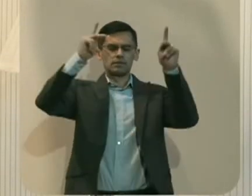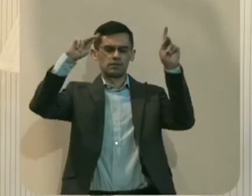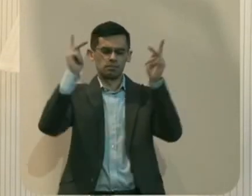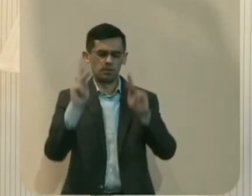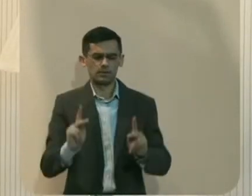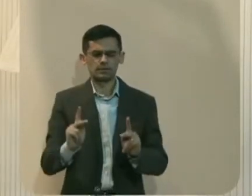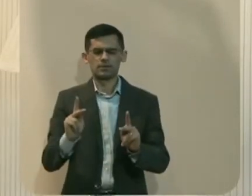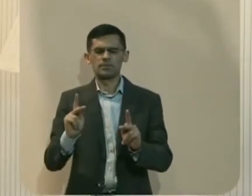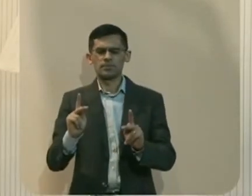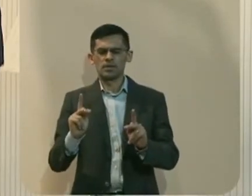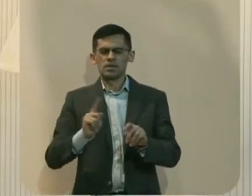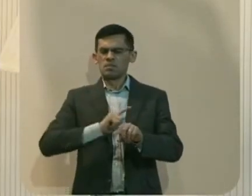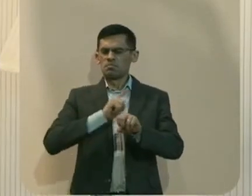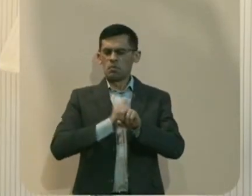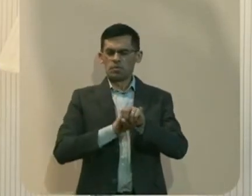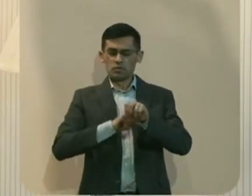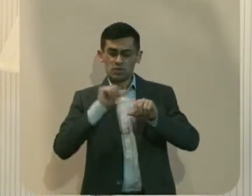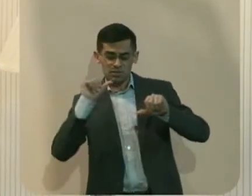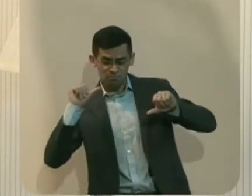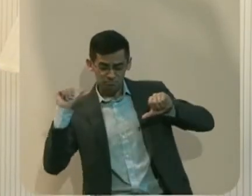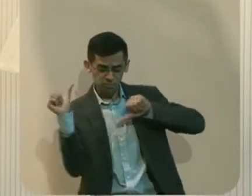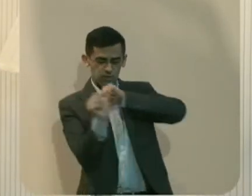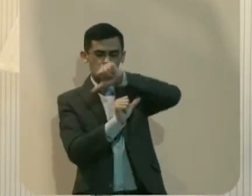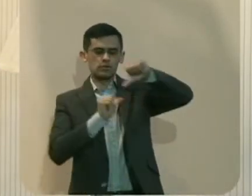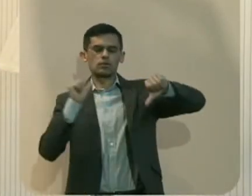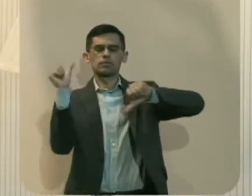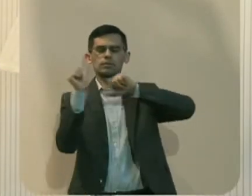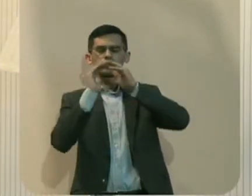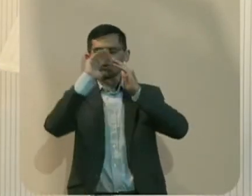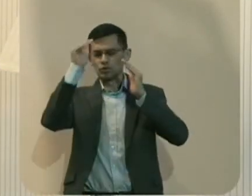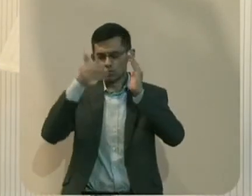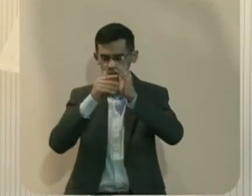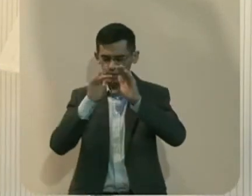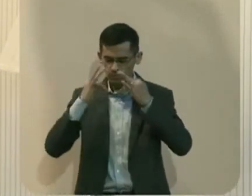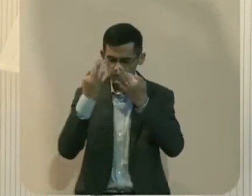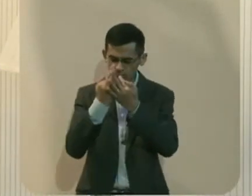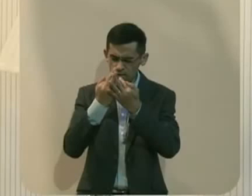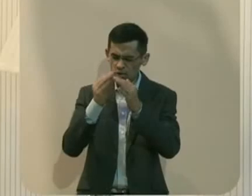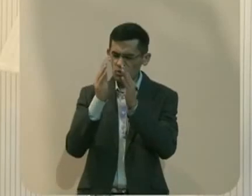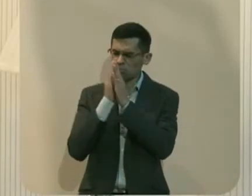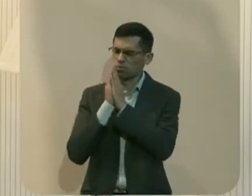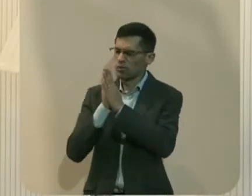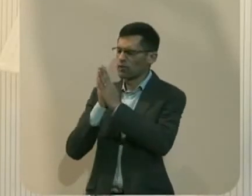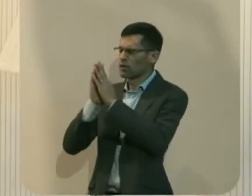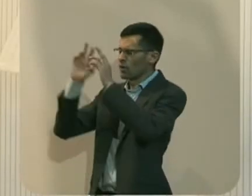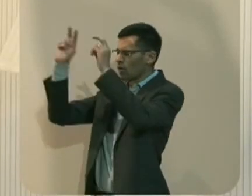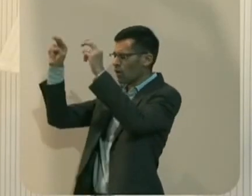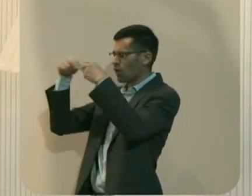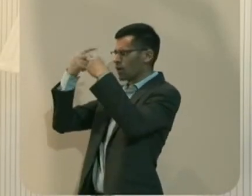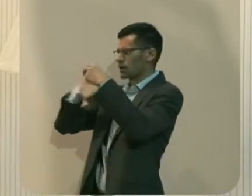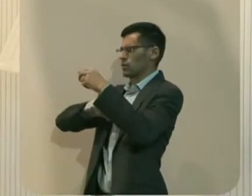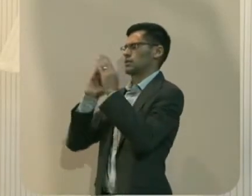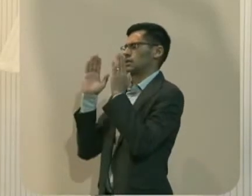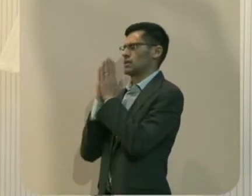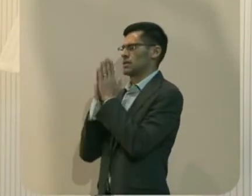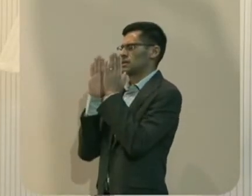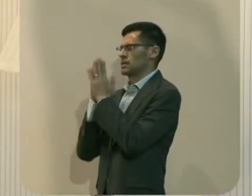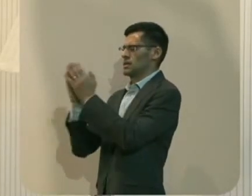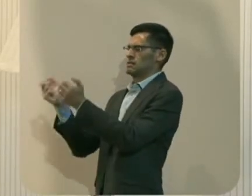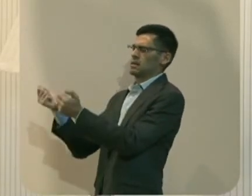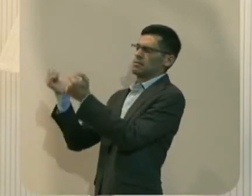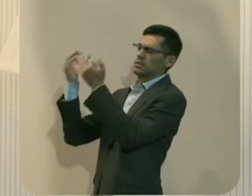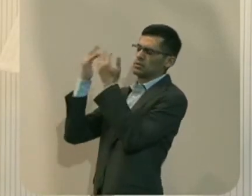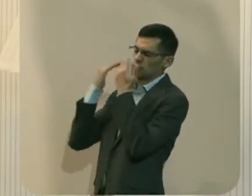numa situação de transformação de toda a casa. Escuta, Deus, a nossa oração e